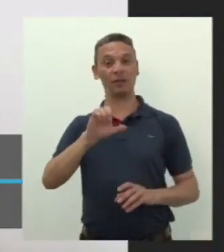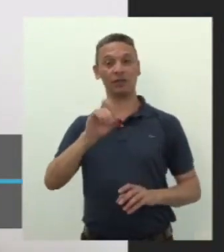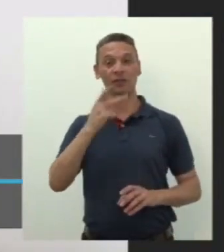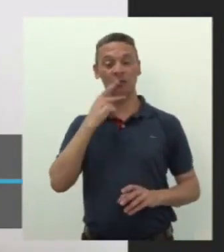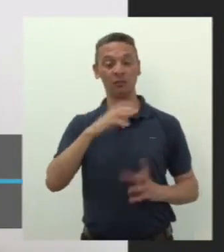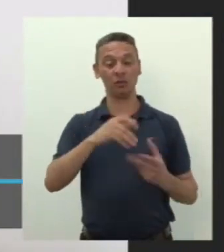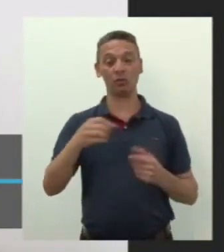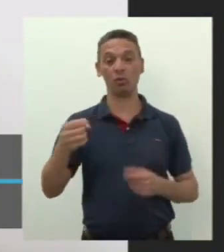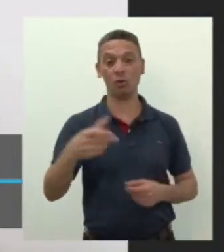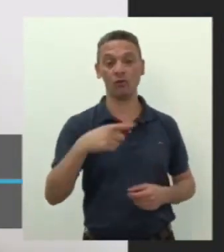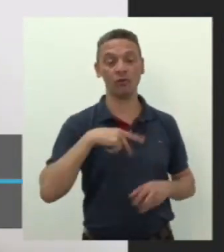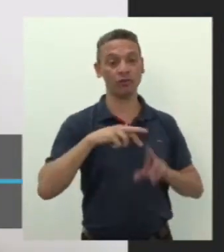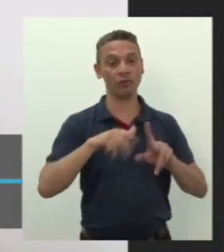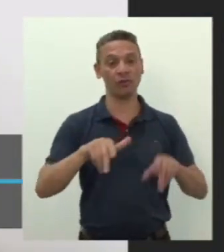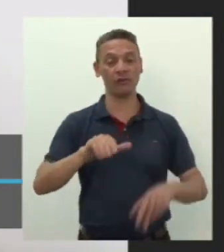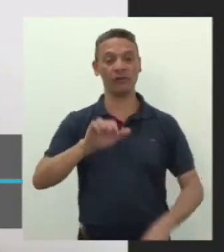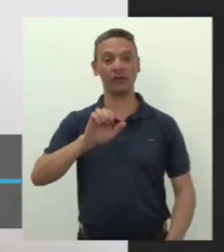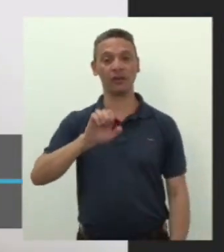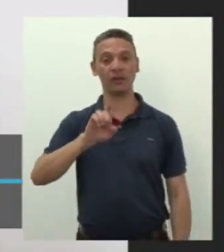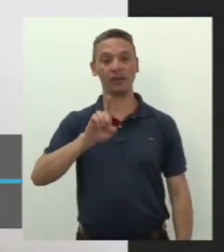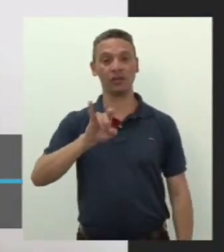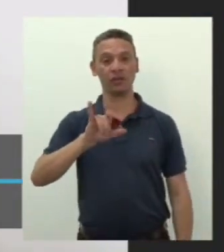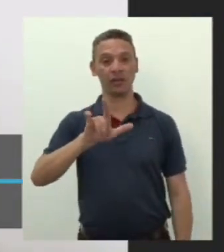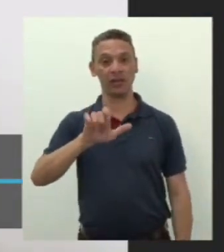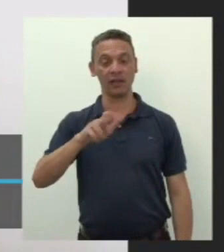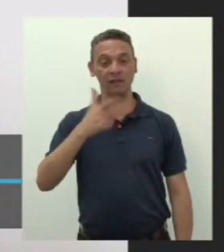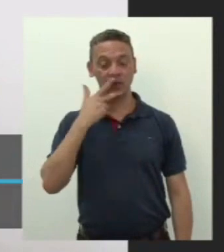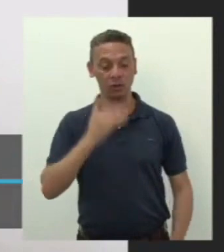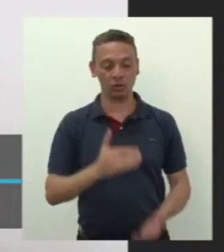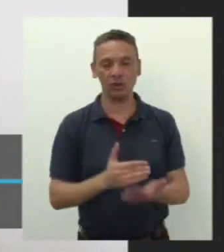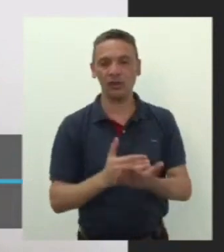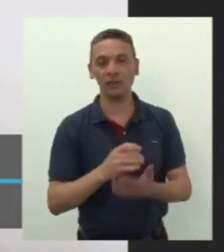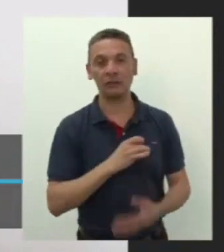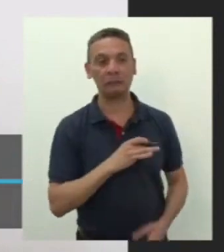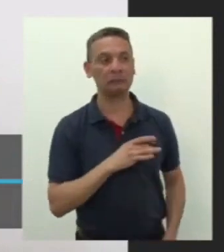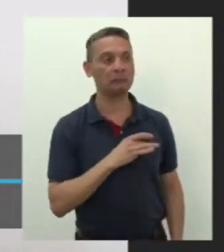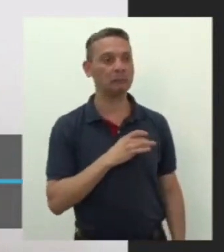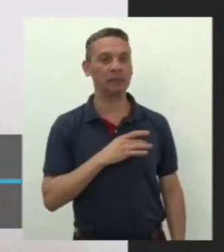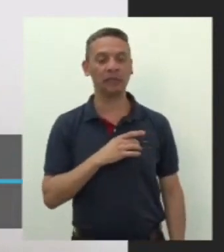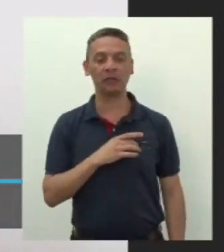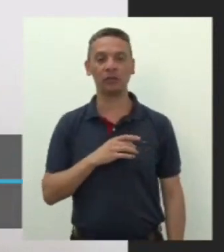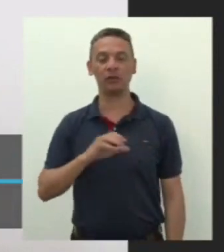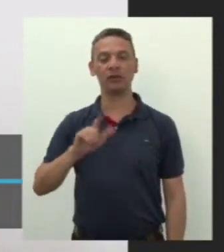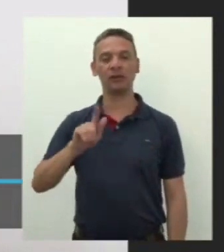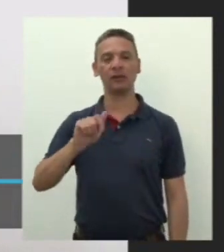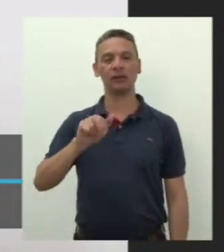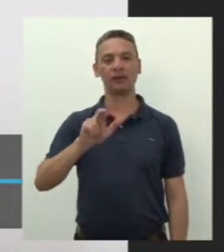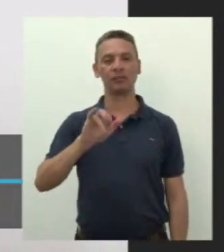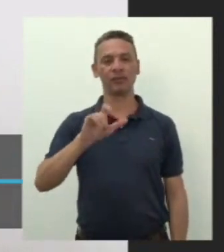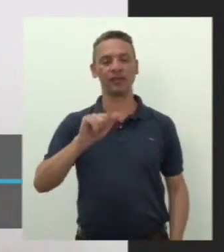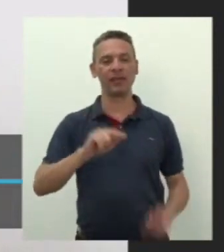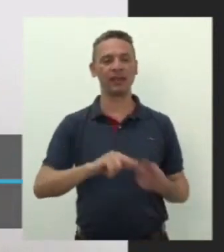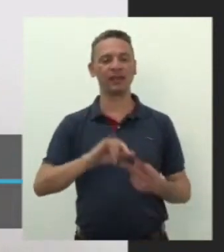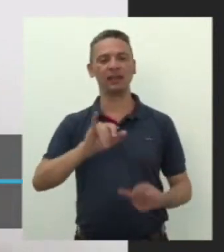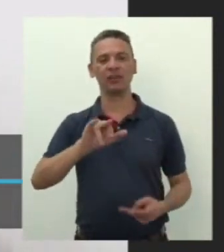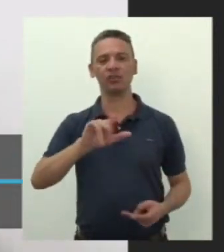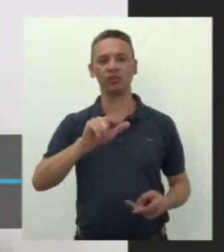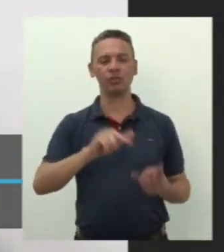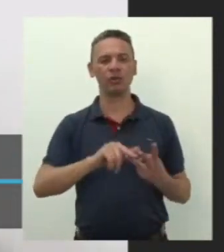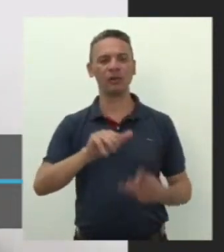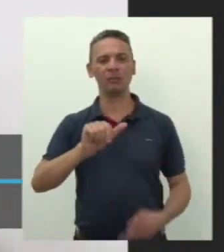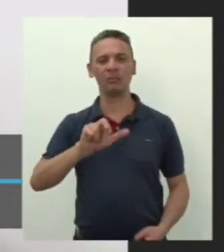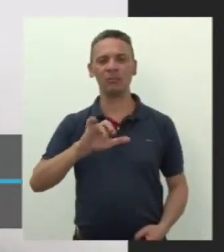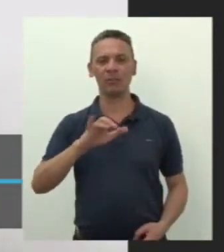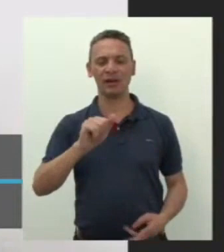professora Edilene disse que estava muito apreensiva no início. A Gabriela, a Júlia, a Márcia, a professora Cristina